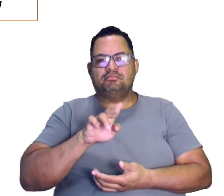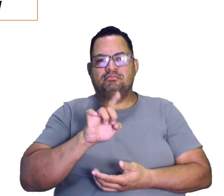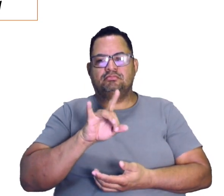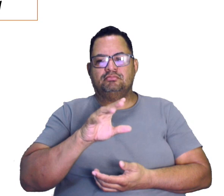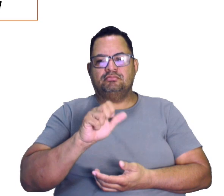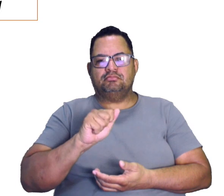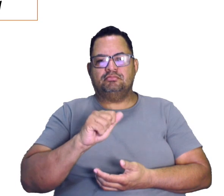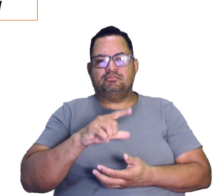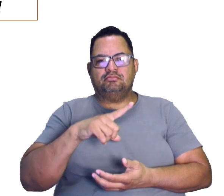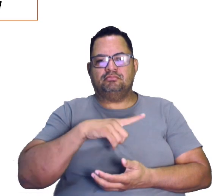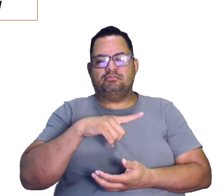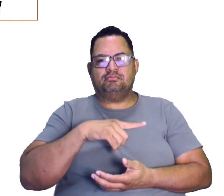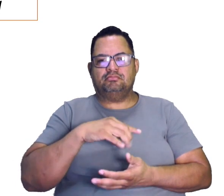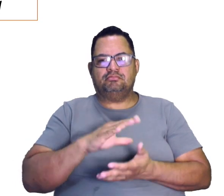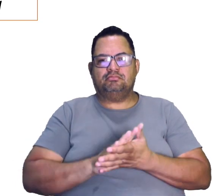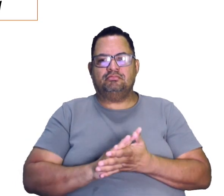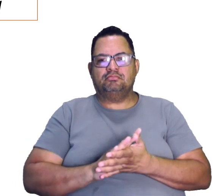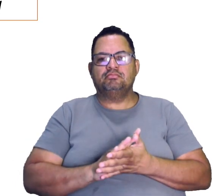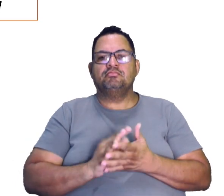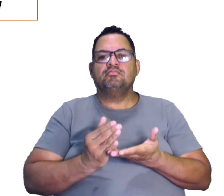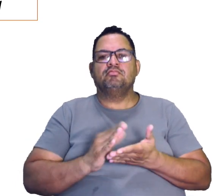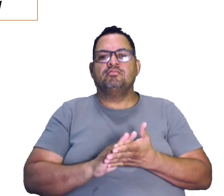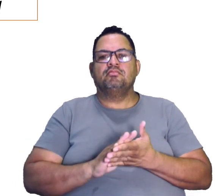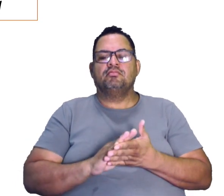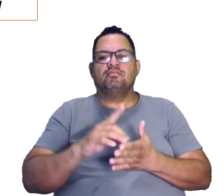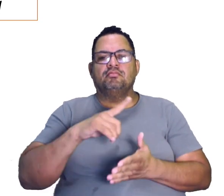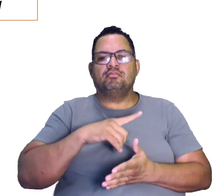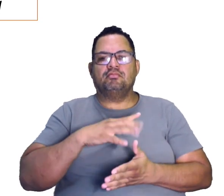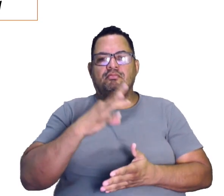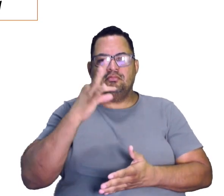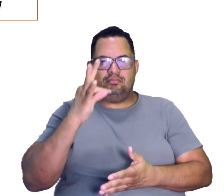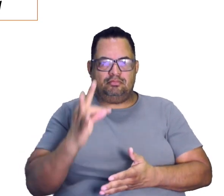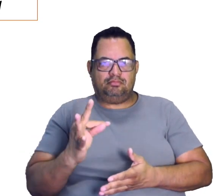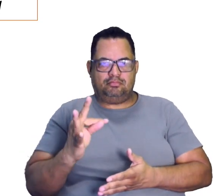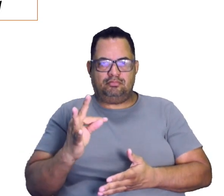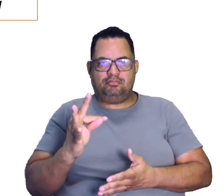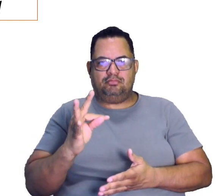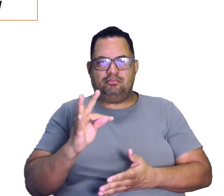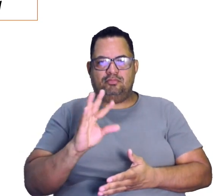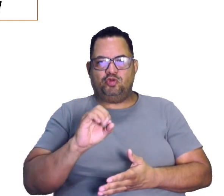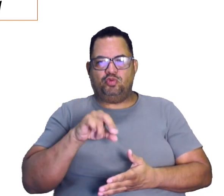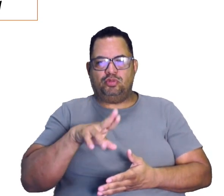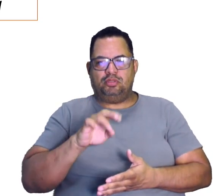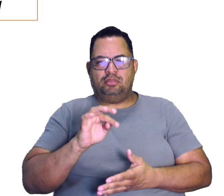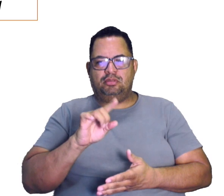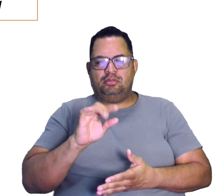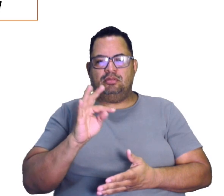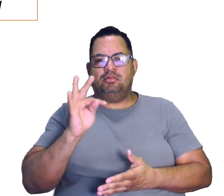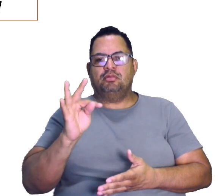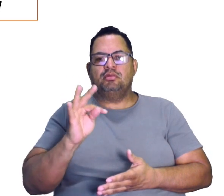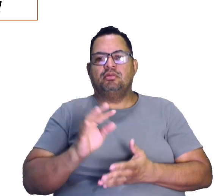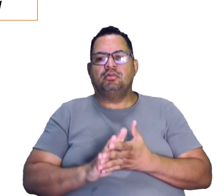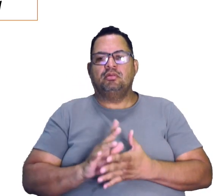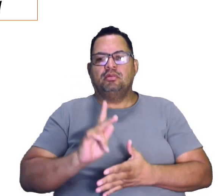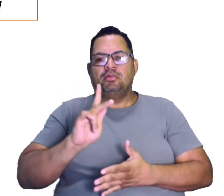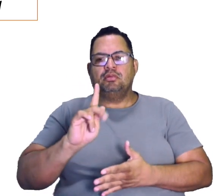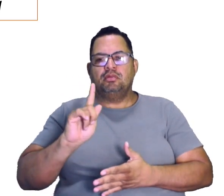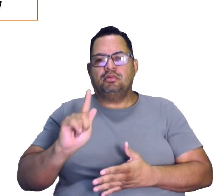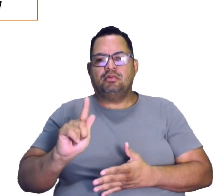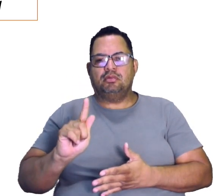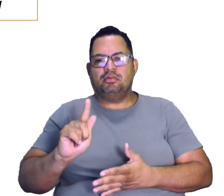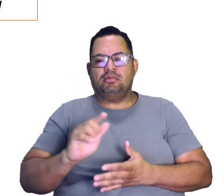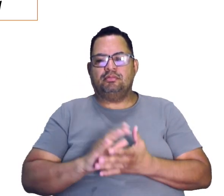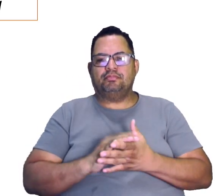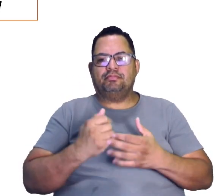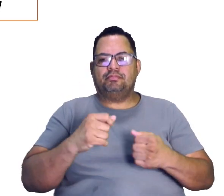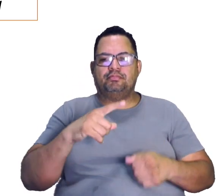podemos ter medida de massa em tonelada, nós podemos ter em quilograma,